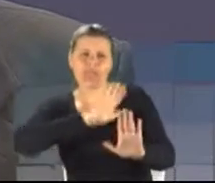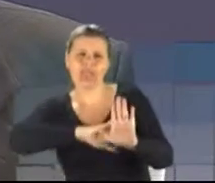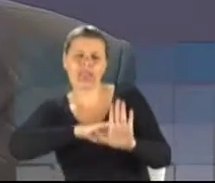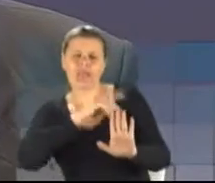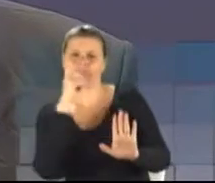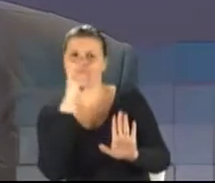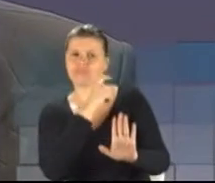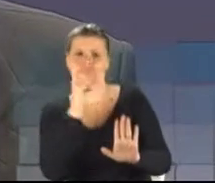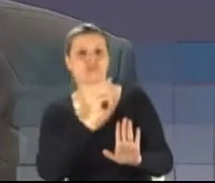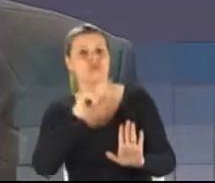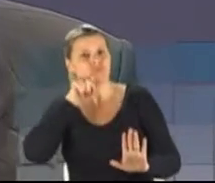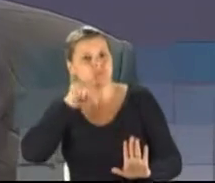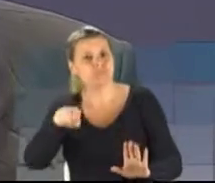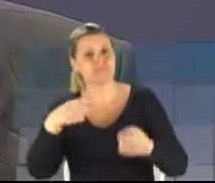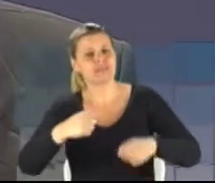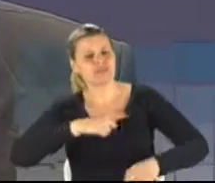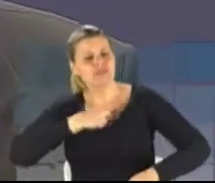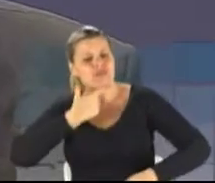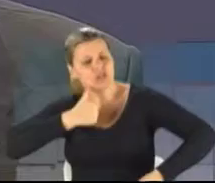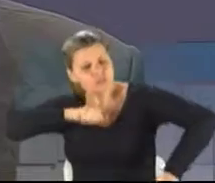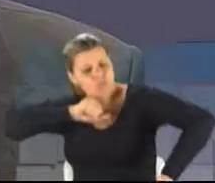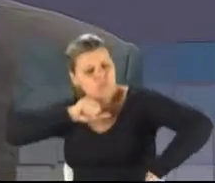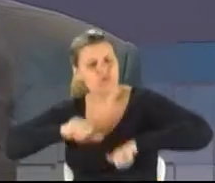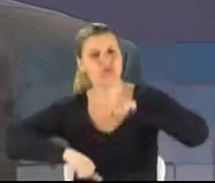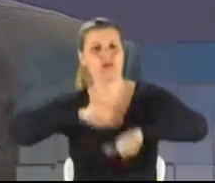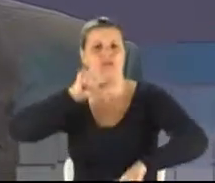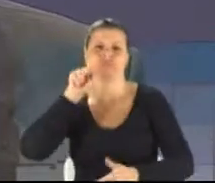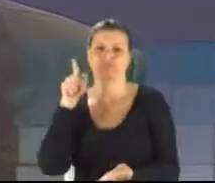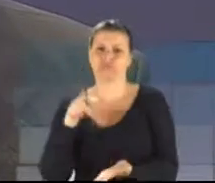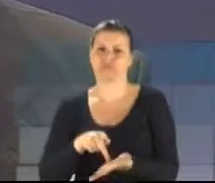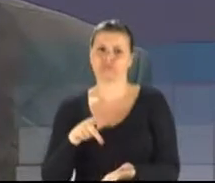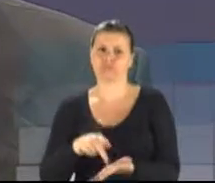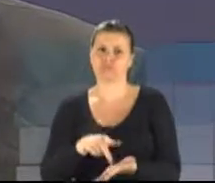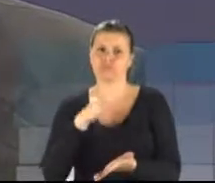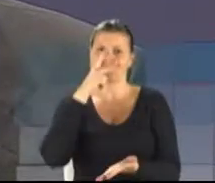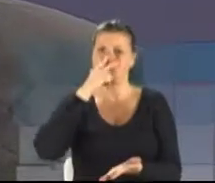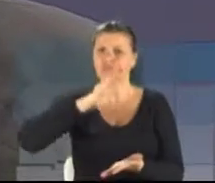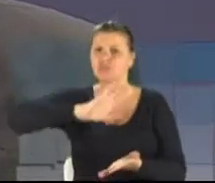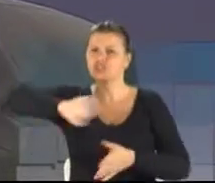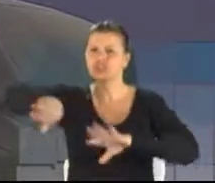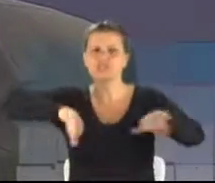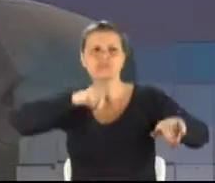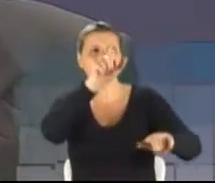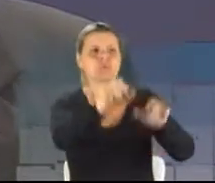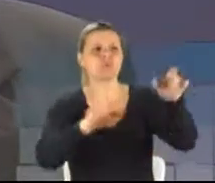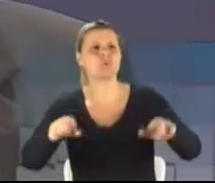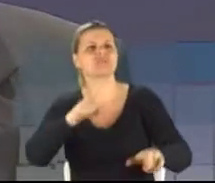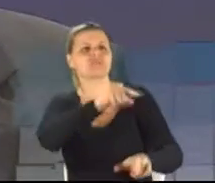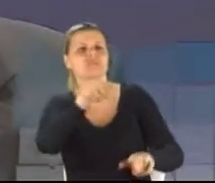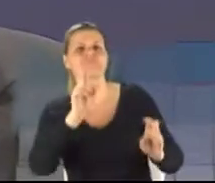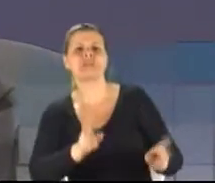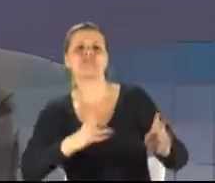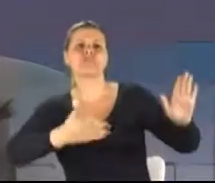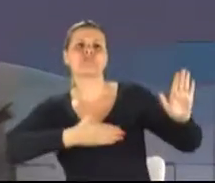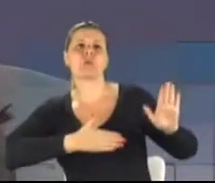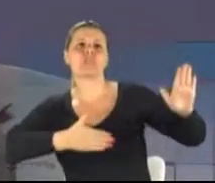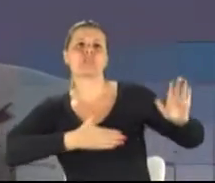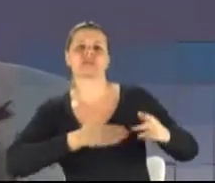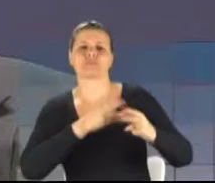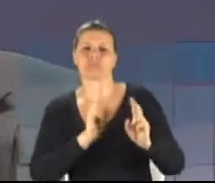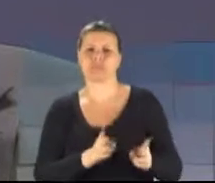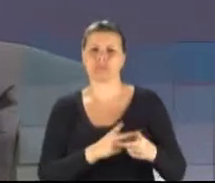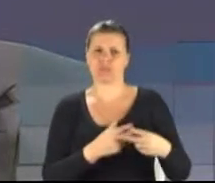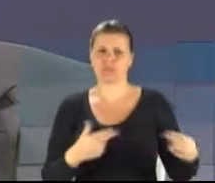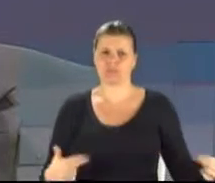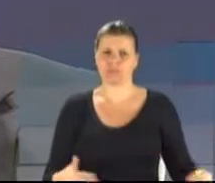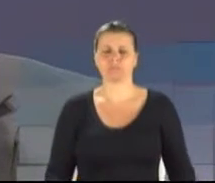tenha vontade de mudar de verdade tirando fora os que estão aí que sempre as mesmas coisas agora